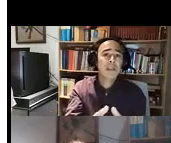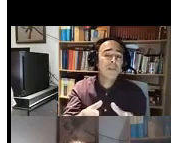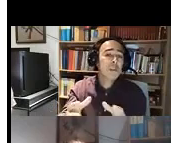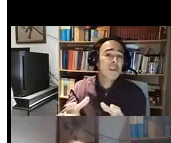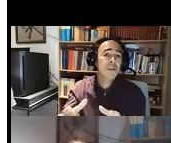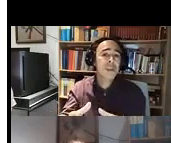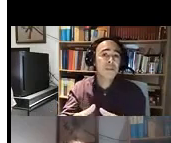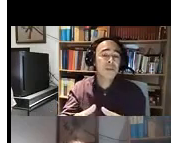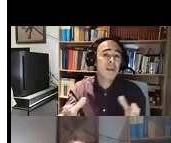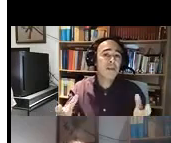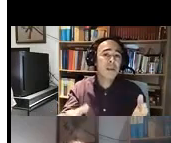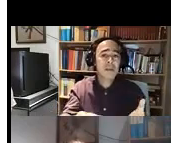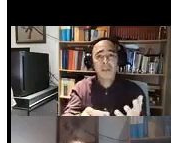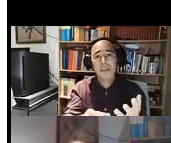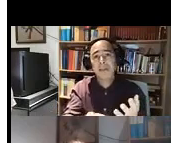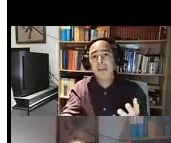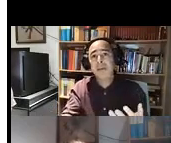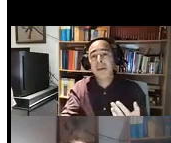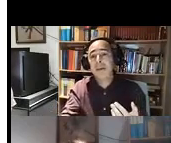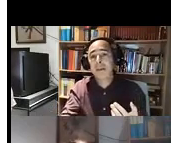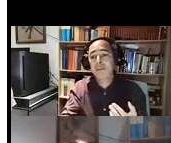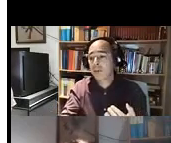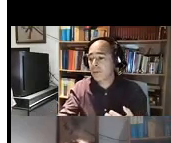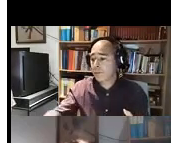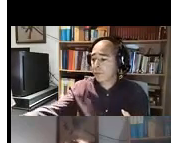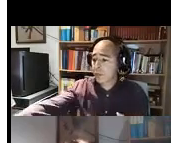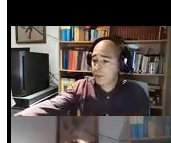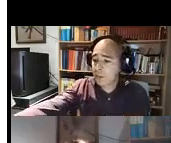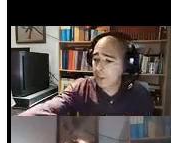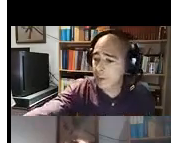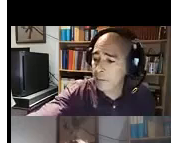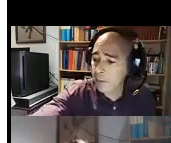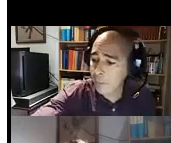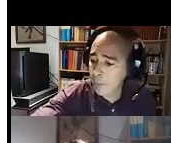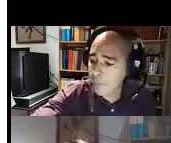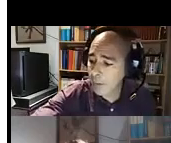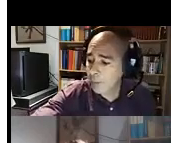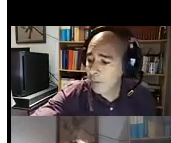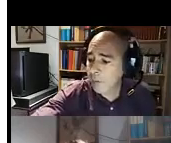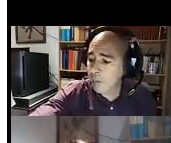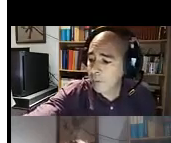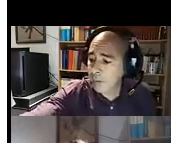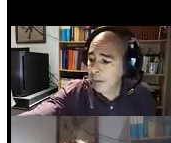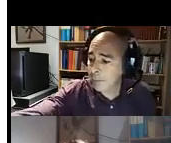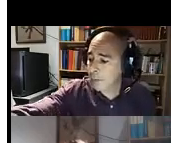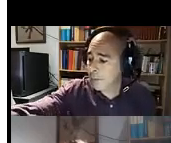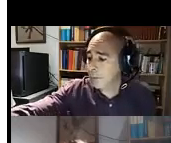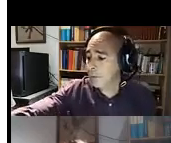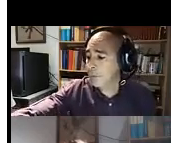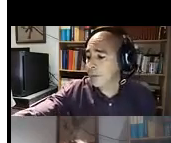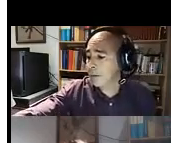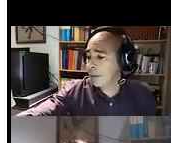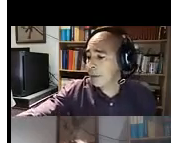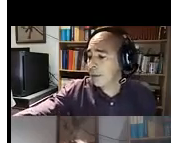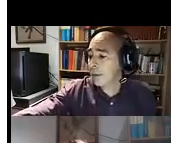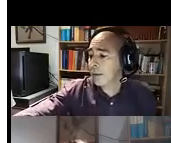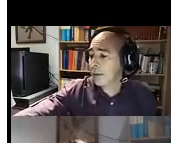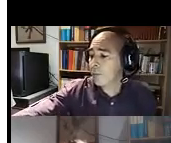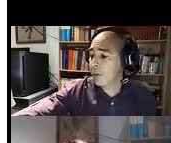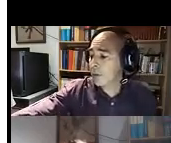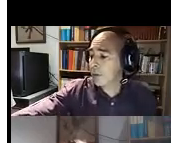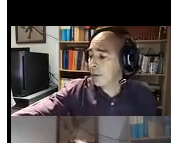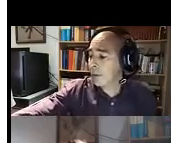e esquecer porque porque aí dentro da igreja vai Enviar catálogo físico todos os meses acho que temos de mamão também é um catálogo de riso todos os meses